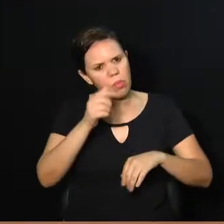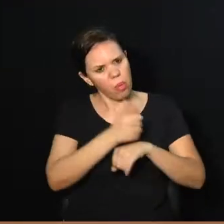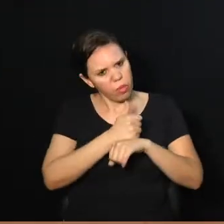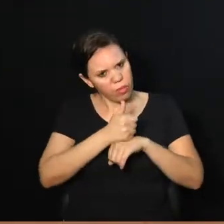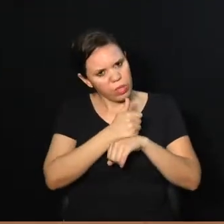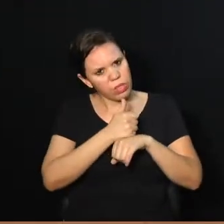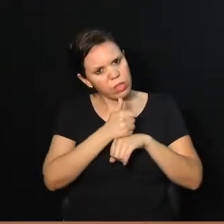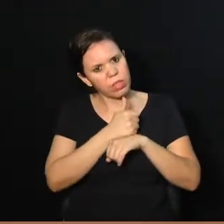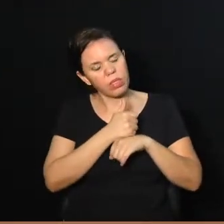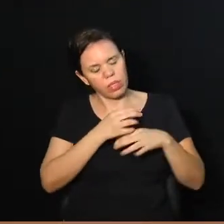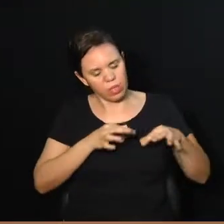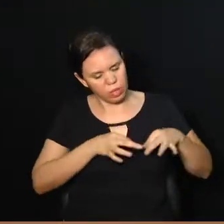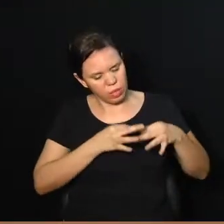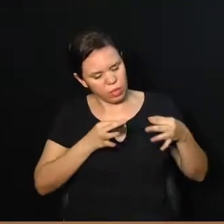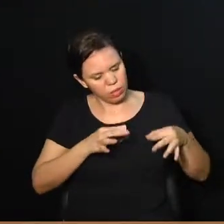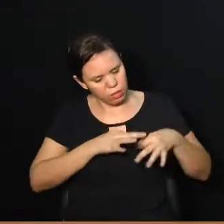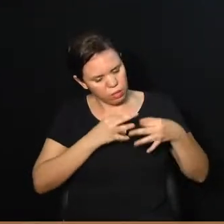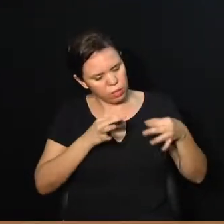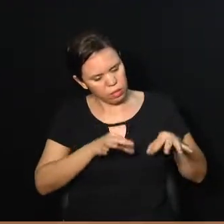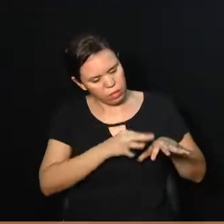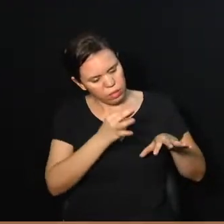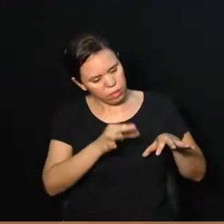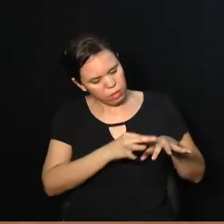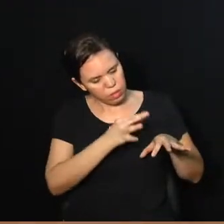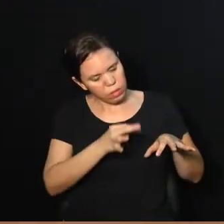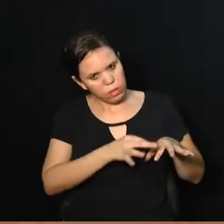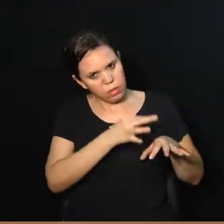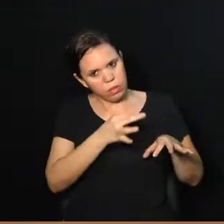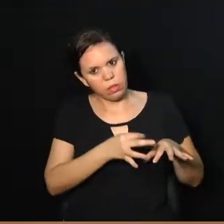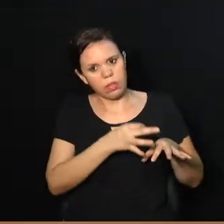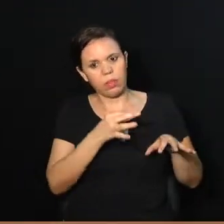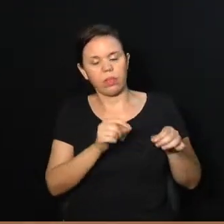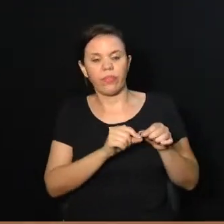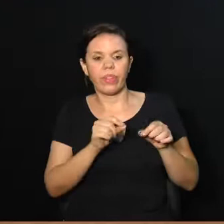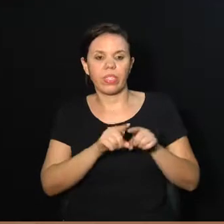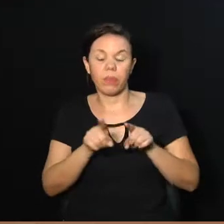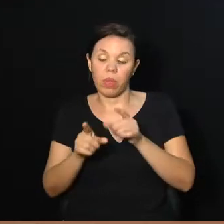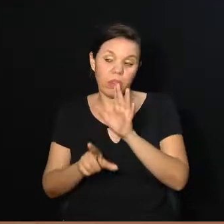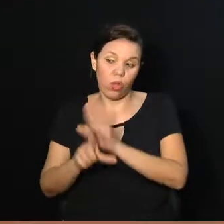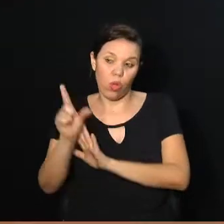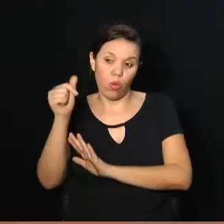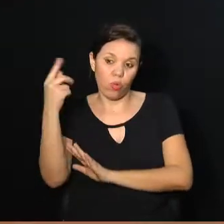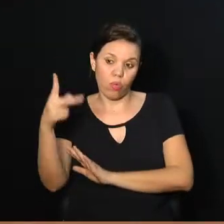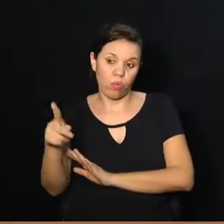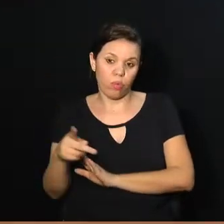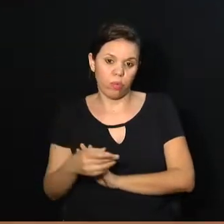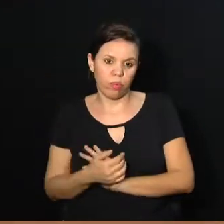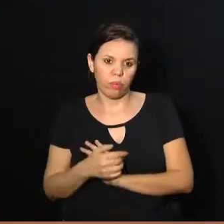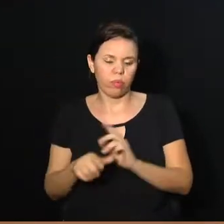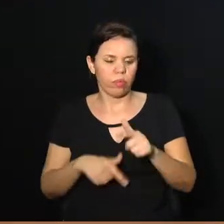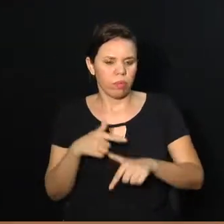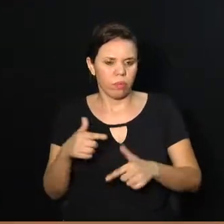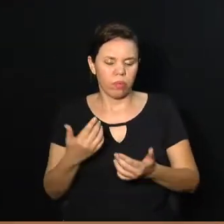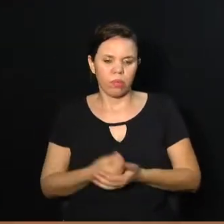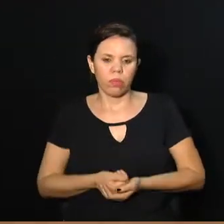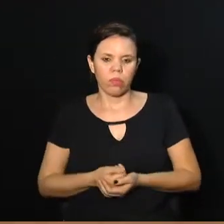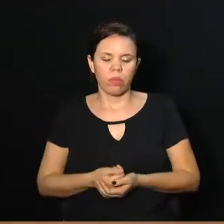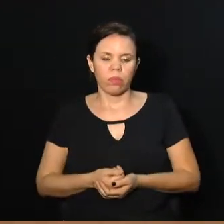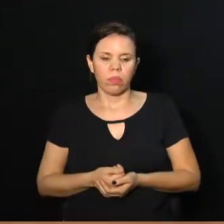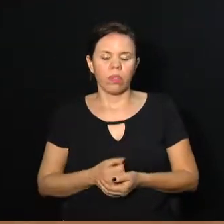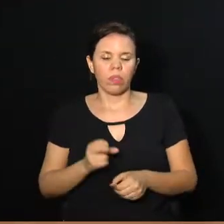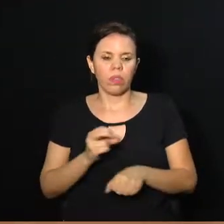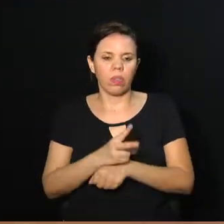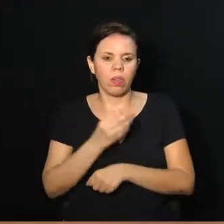Um bordado. E com isso, ela fazer disso geração de renda. Né? Trabalho. Né? Emprego, eu né? acho